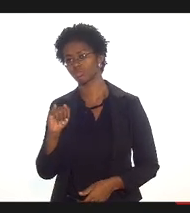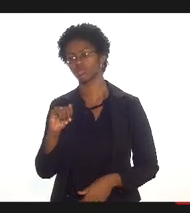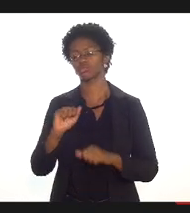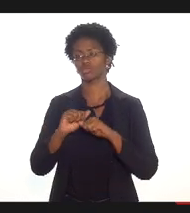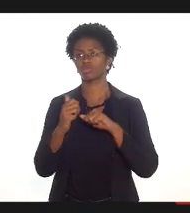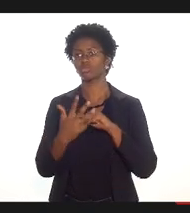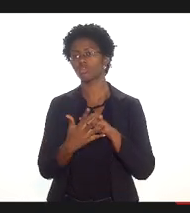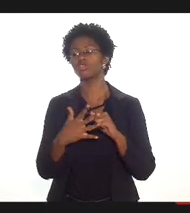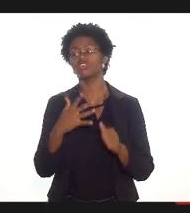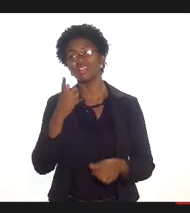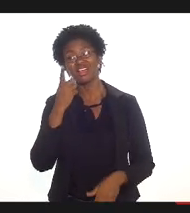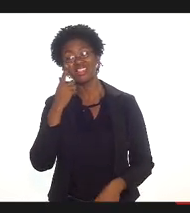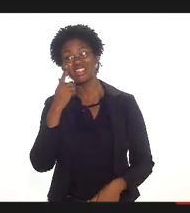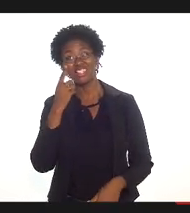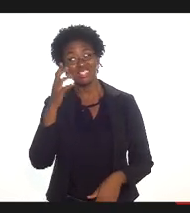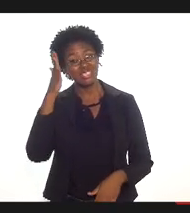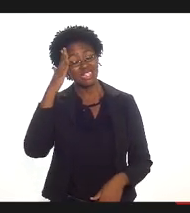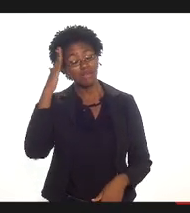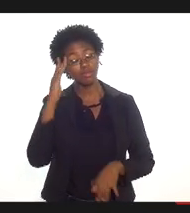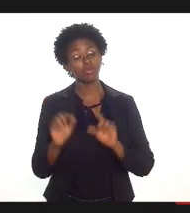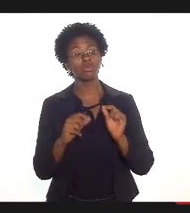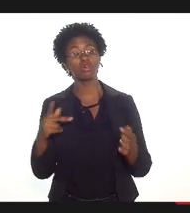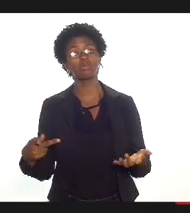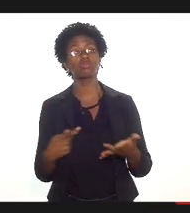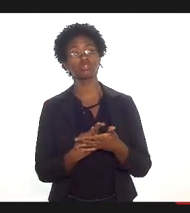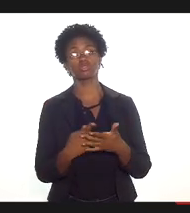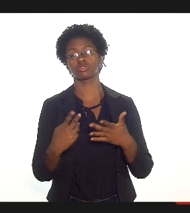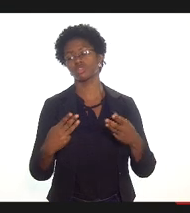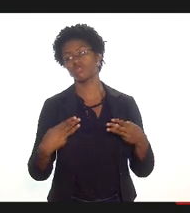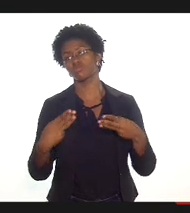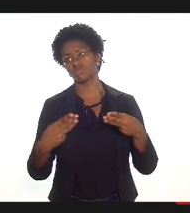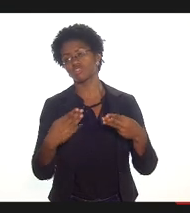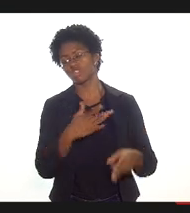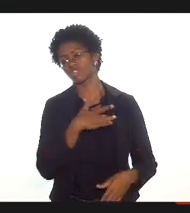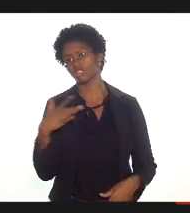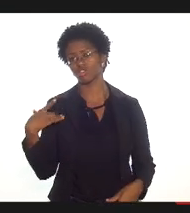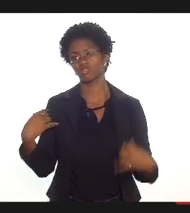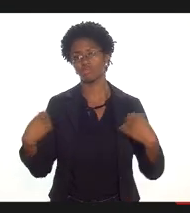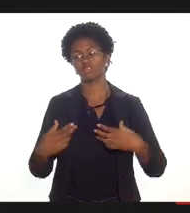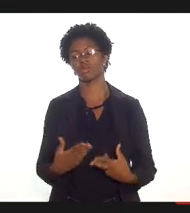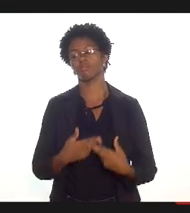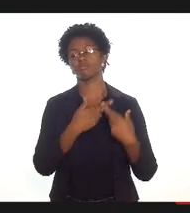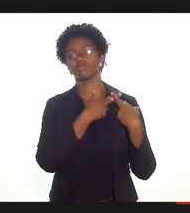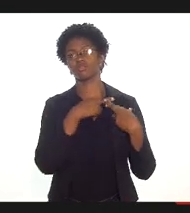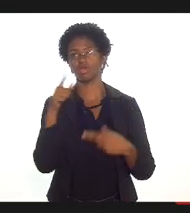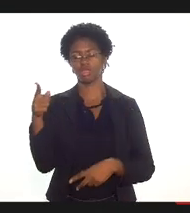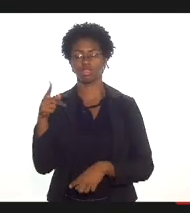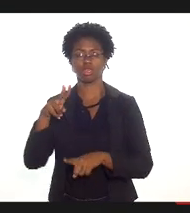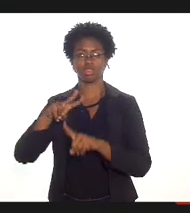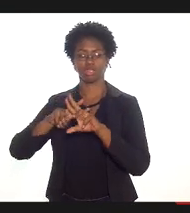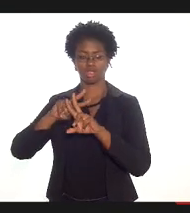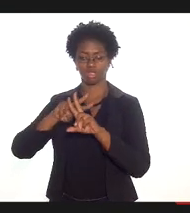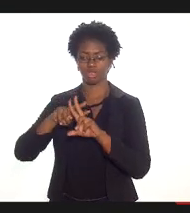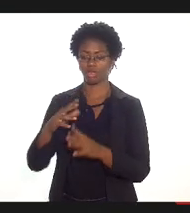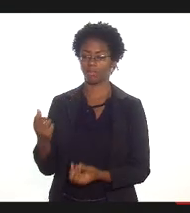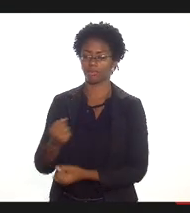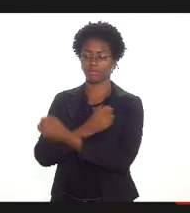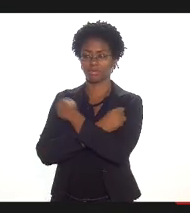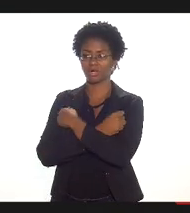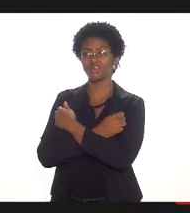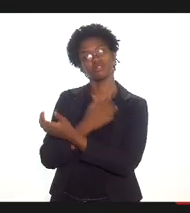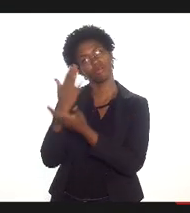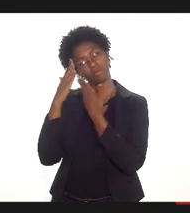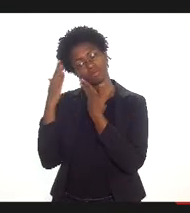com a rede federal para que o Ministério da Saúde seja responsabilizado pelos crimes que eles cometeram. Grande abraço aí, agradeço aí